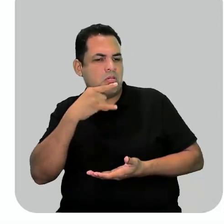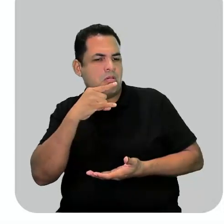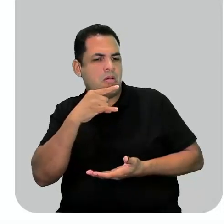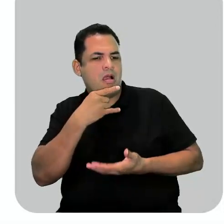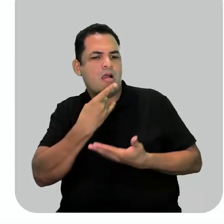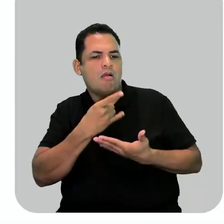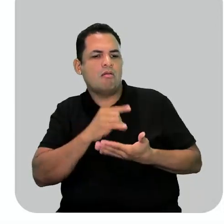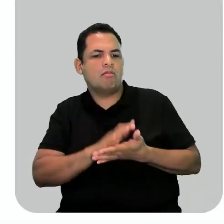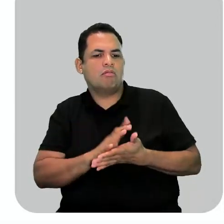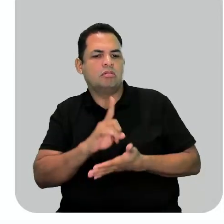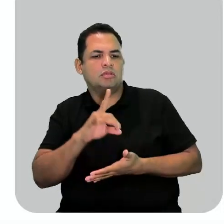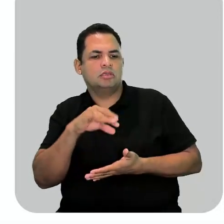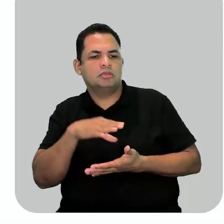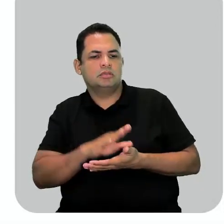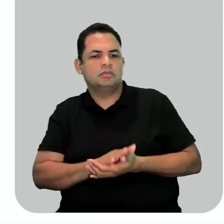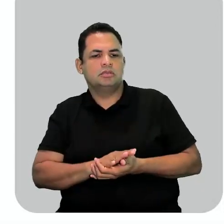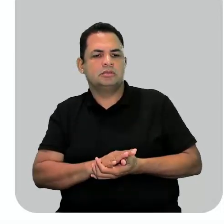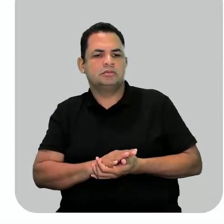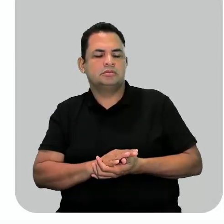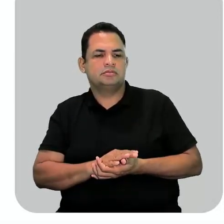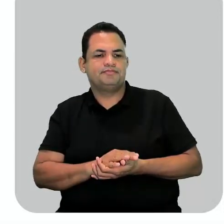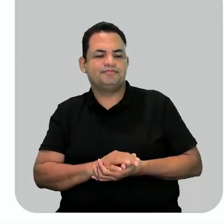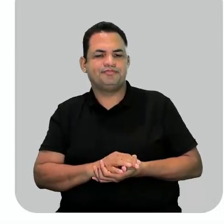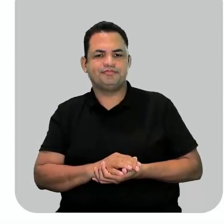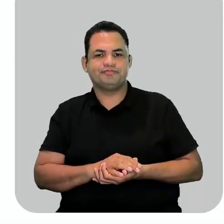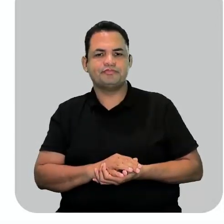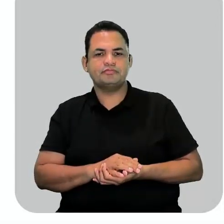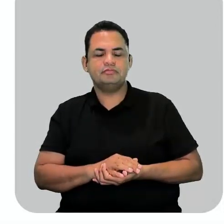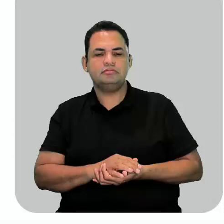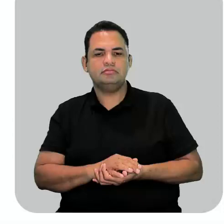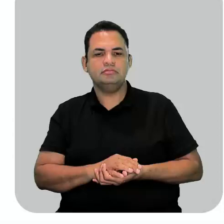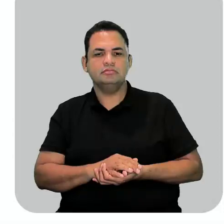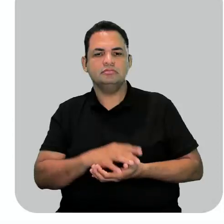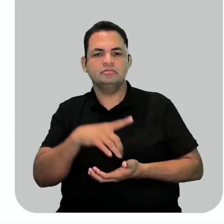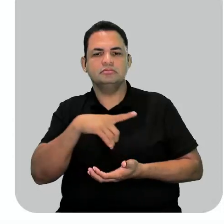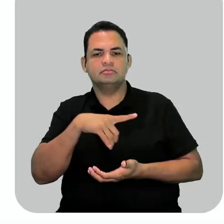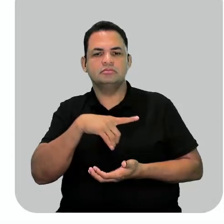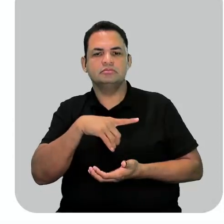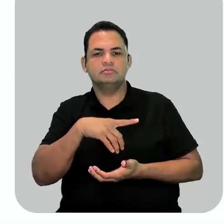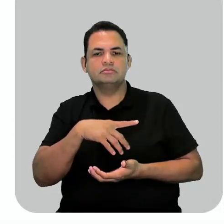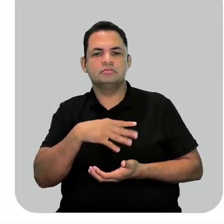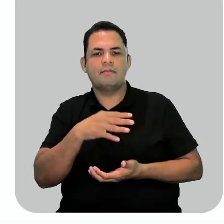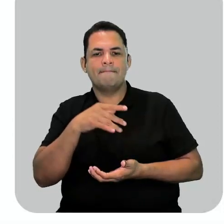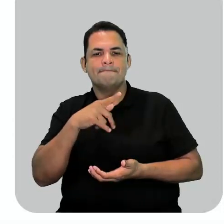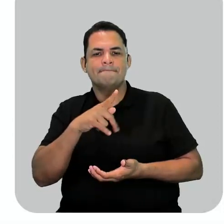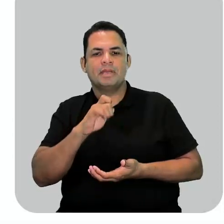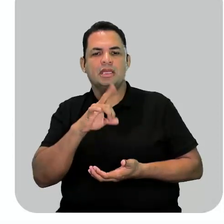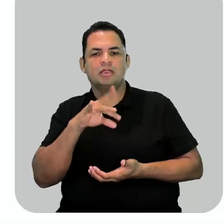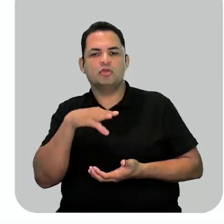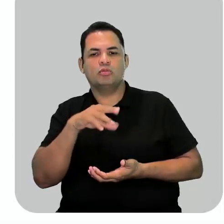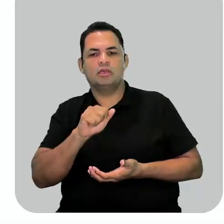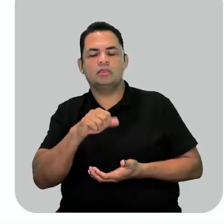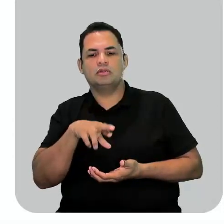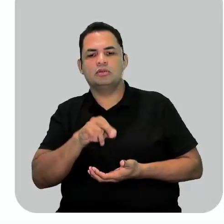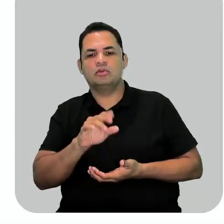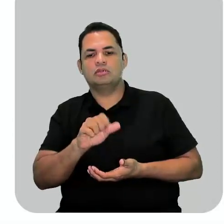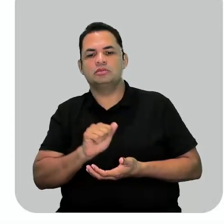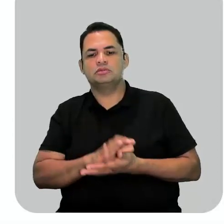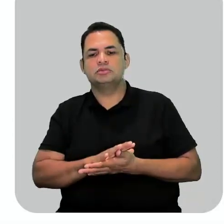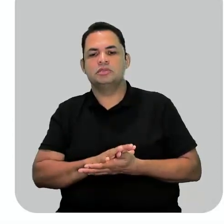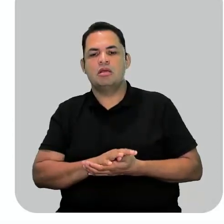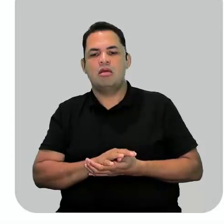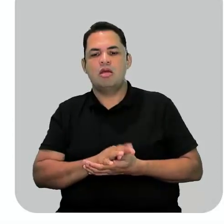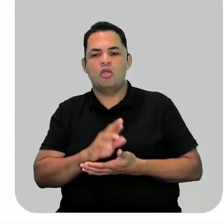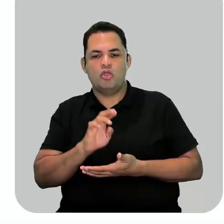sedativos, anestésico geral. Nós temos as perturbadoras, que são